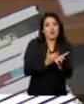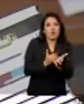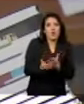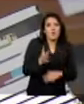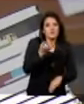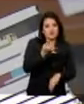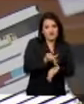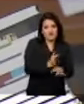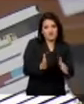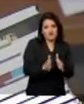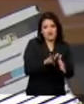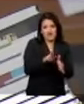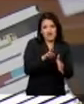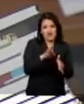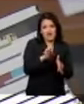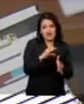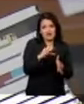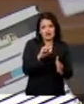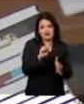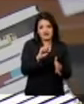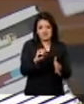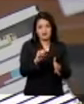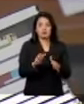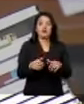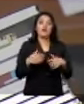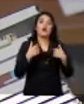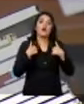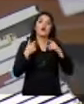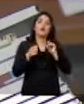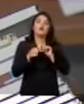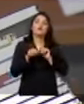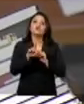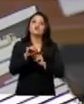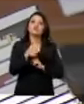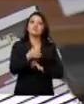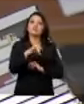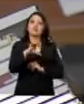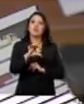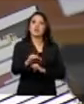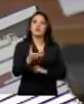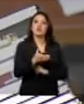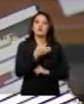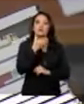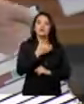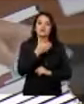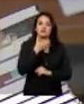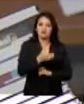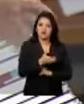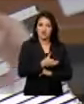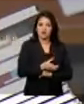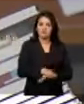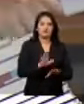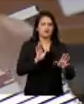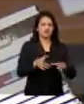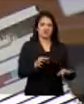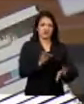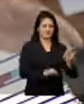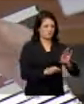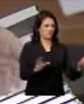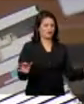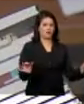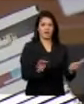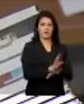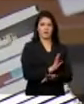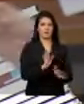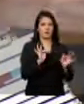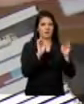recesso, implementei em 19 de dezembro, já encerrada a sessão do último dia